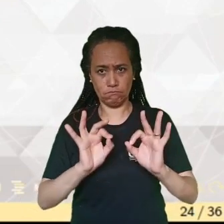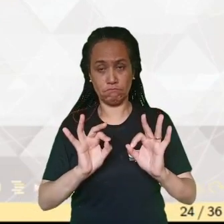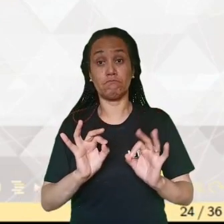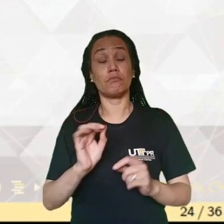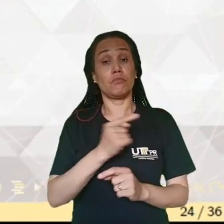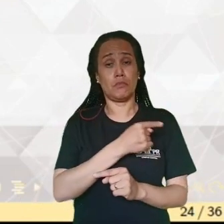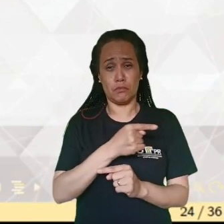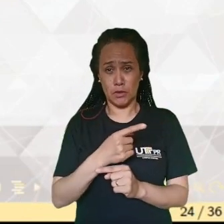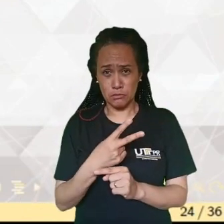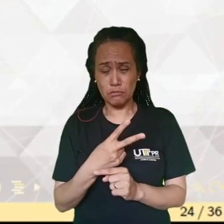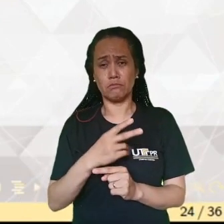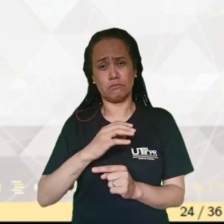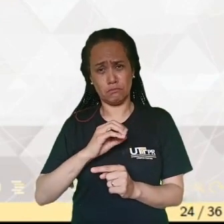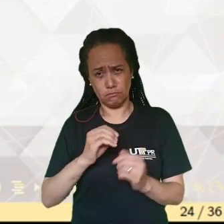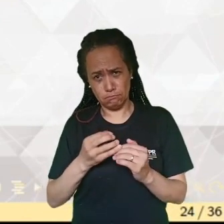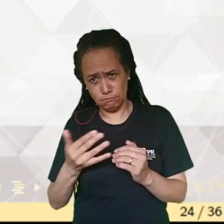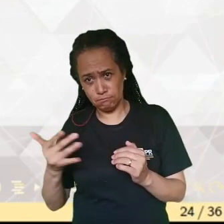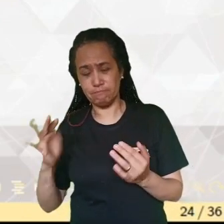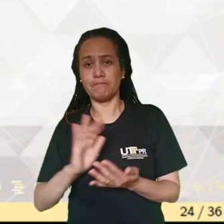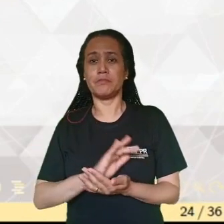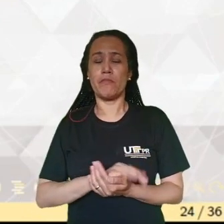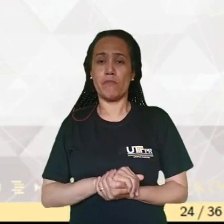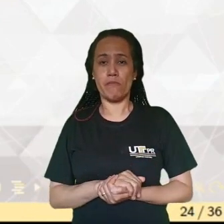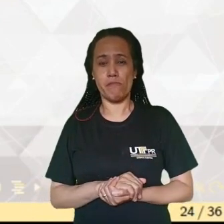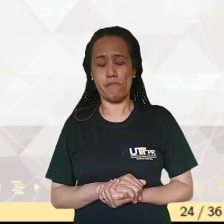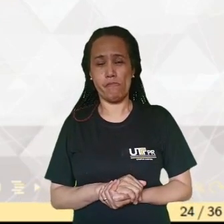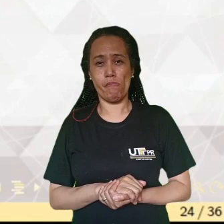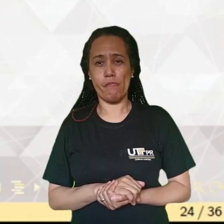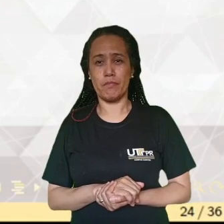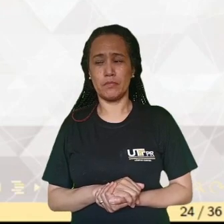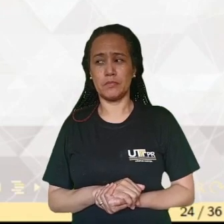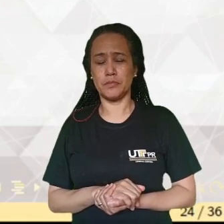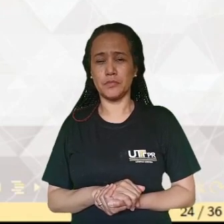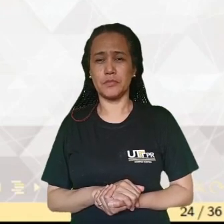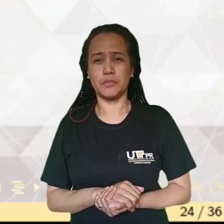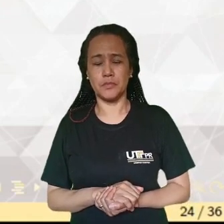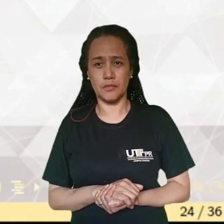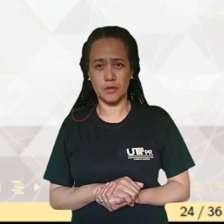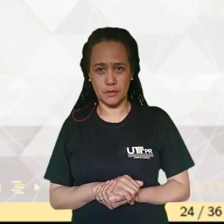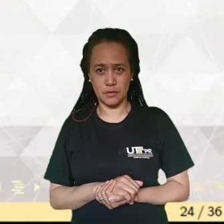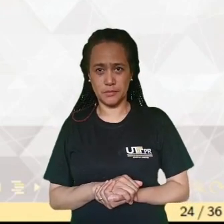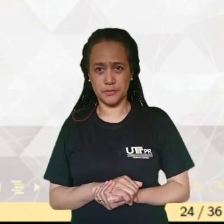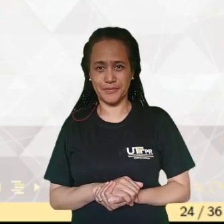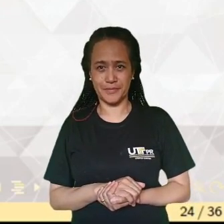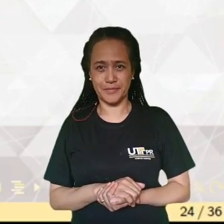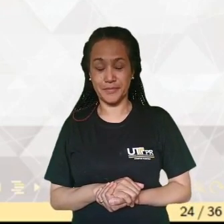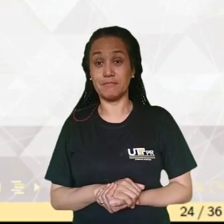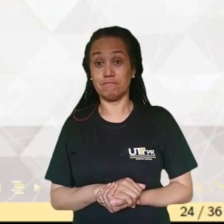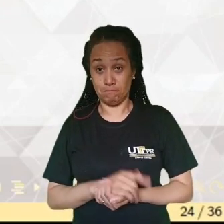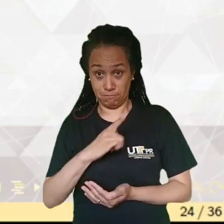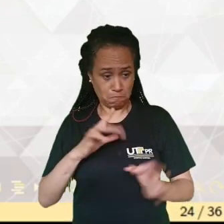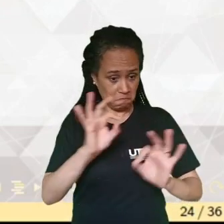organizado. Então, menos 2, 0, 0, 2, 3, 4, 5,